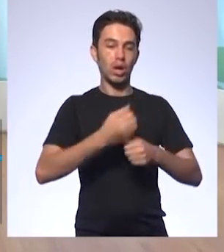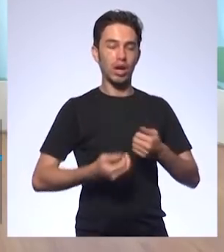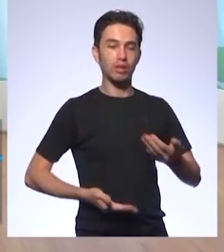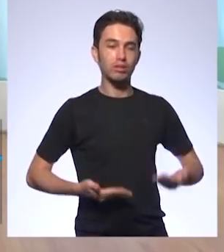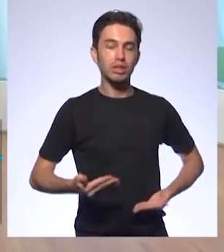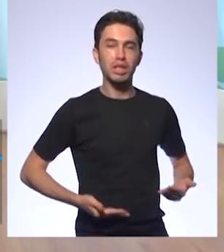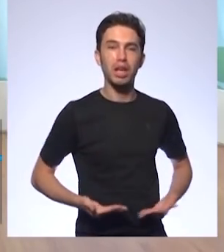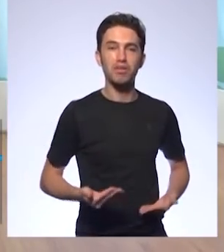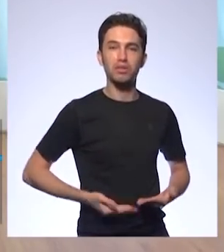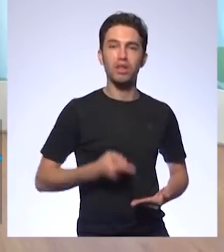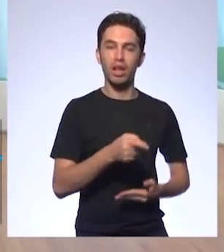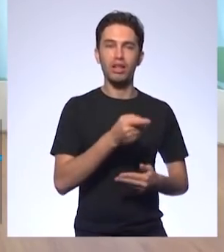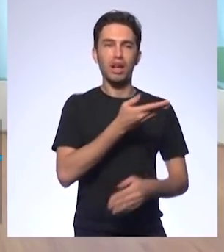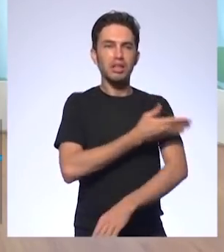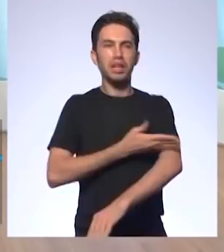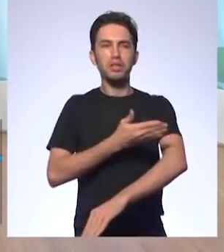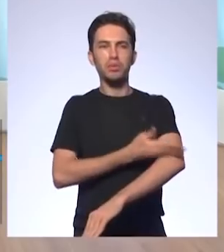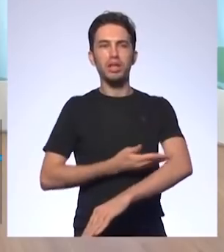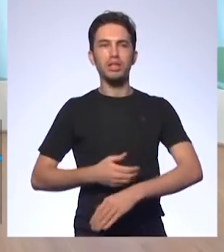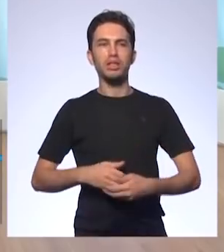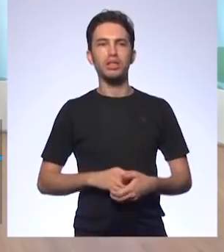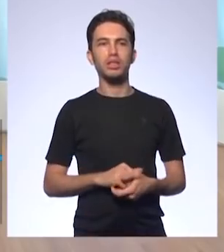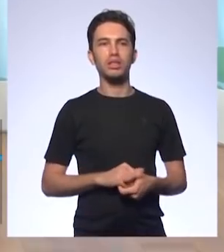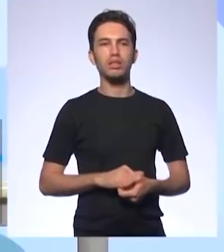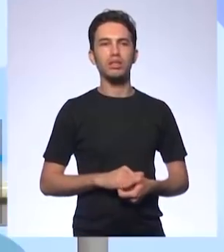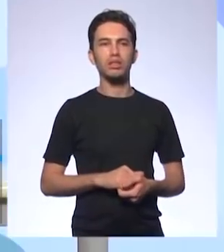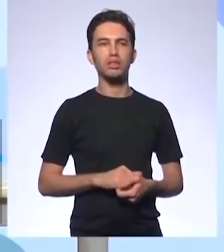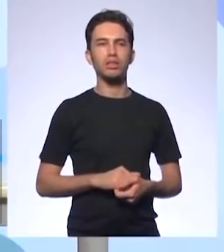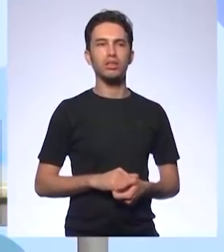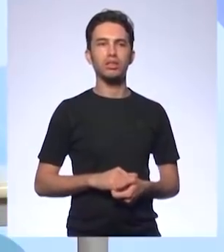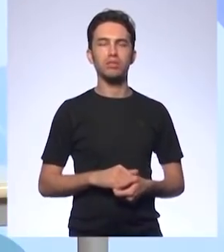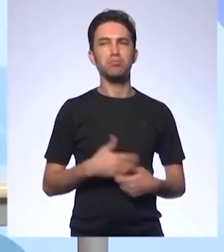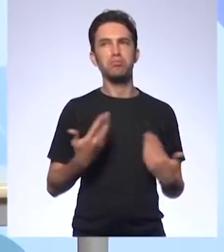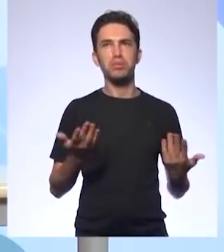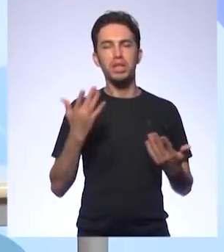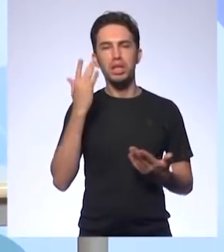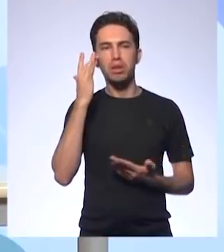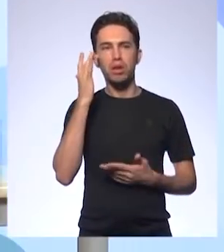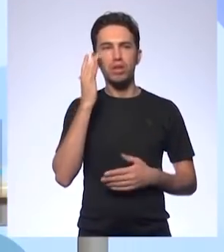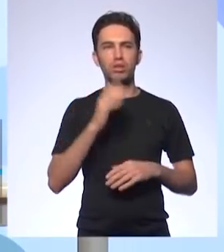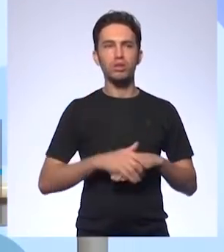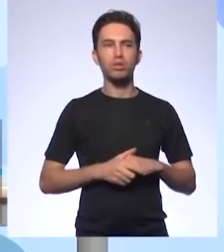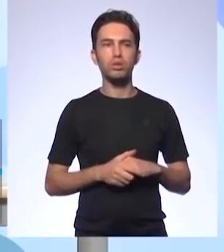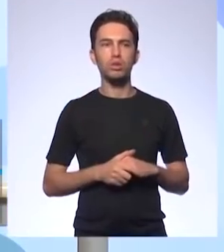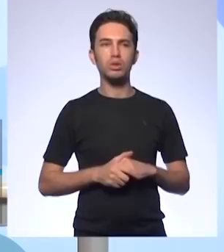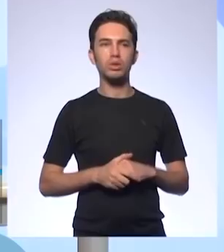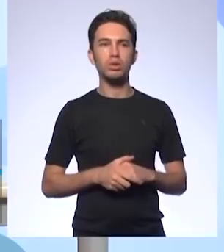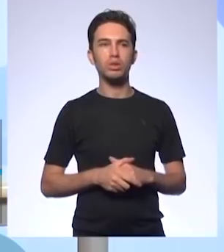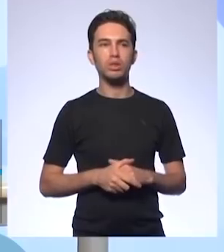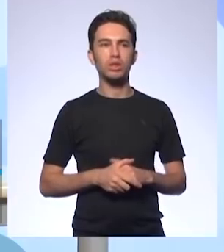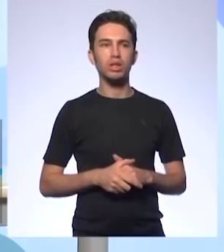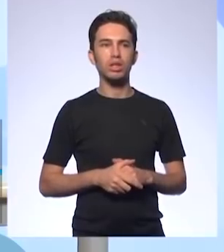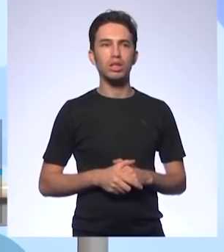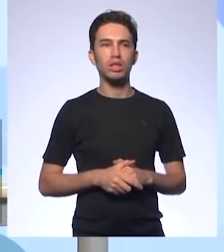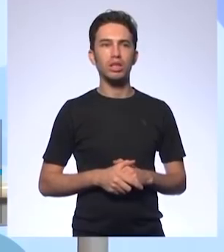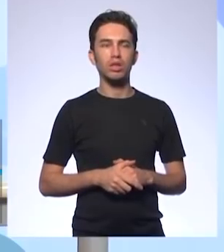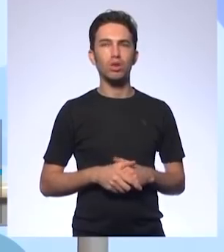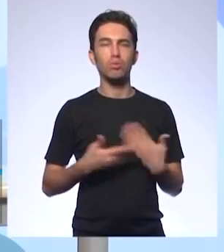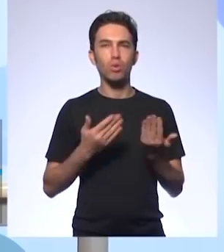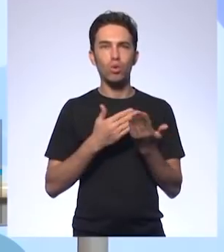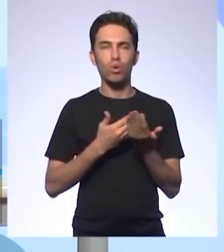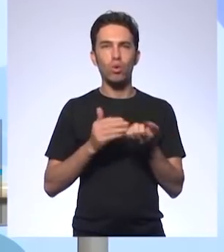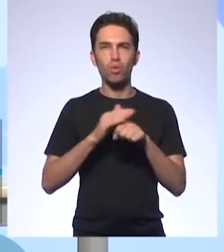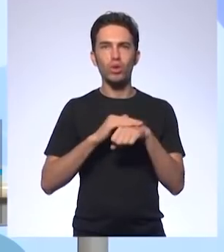Média? O que você acha? Bom, eu acho que como a gente falou no começo da aula,